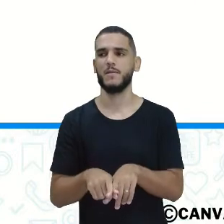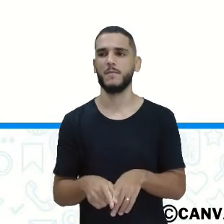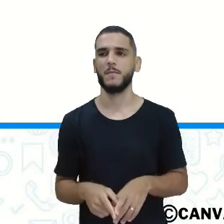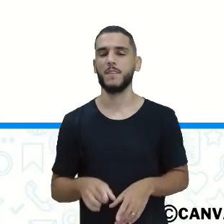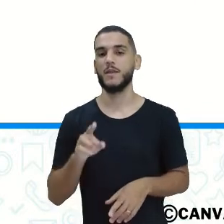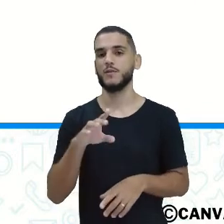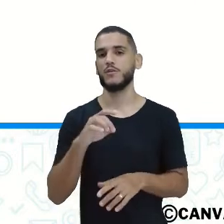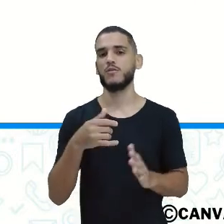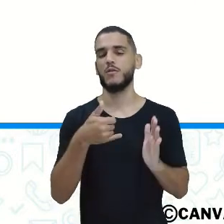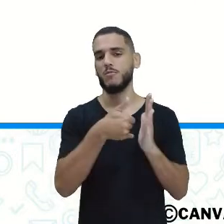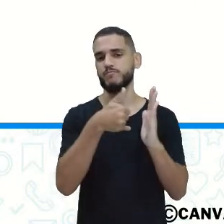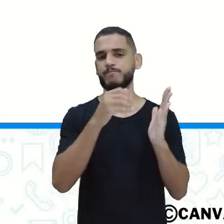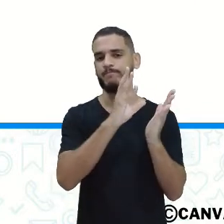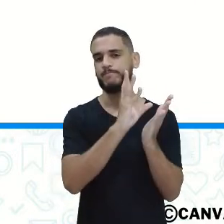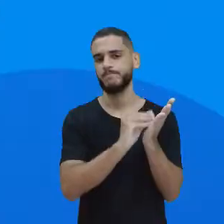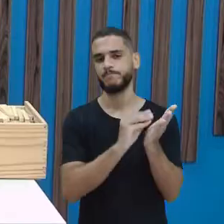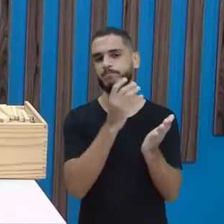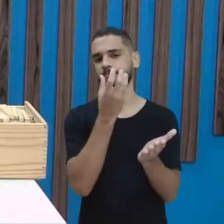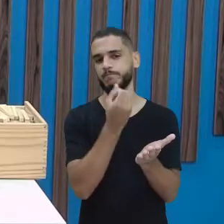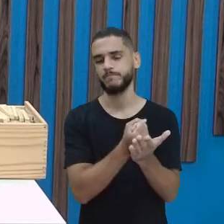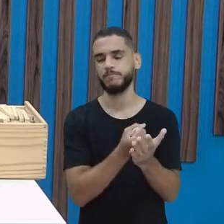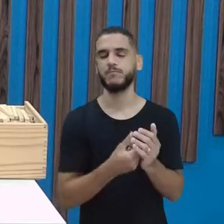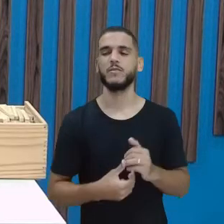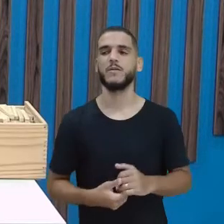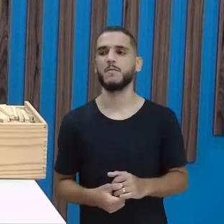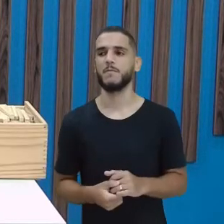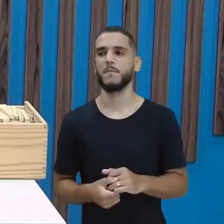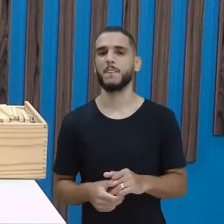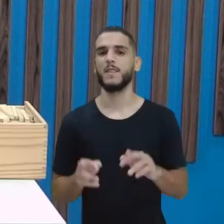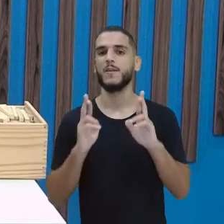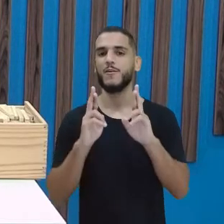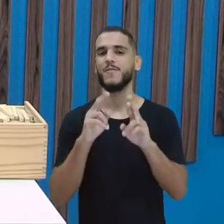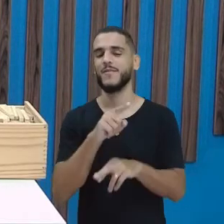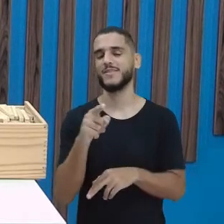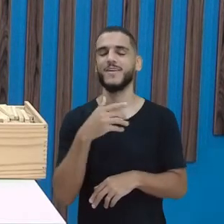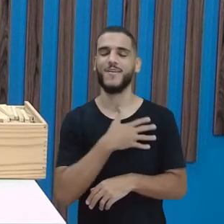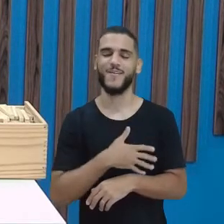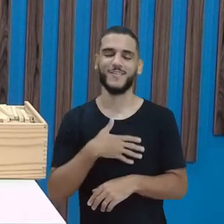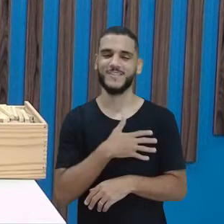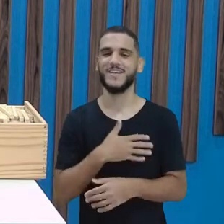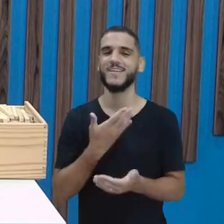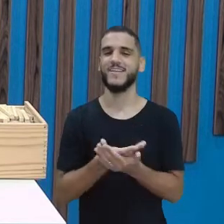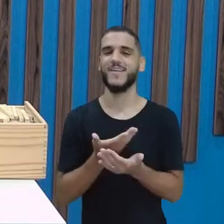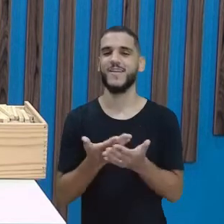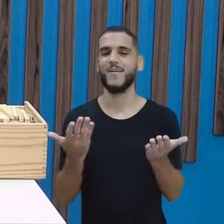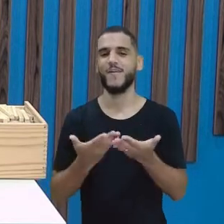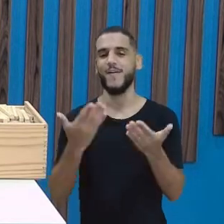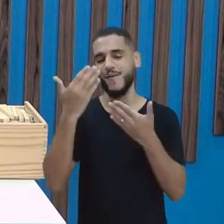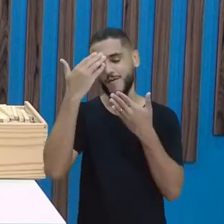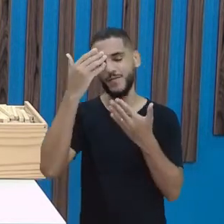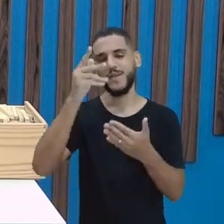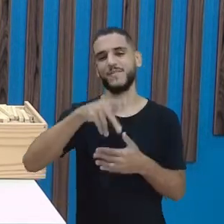apontar aí o celular para esse QR Code, ok? Espero que vocês tenham gostado da nossa aula de hoje. Muito